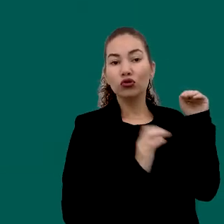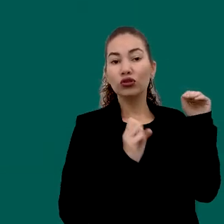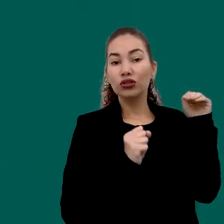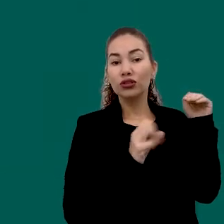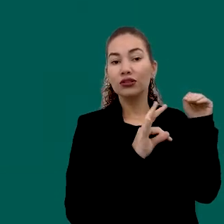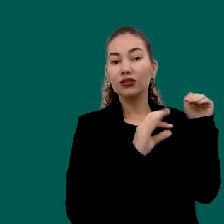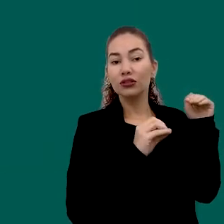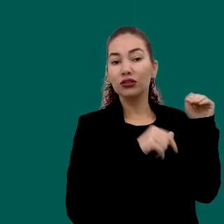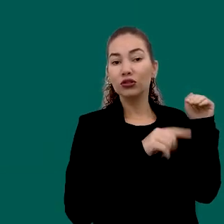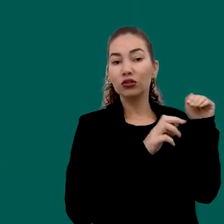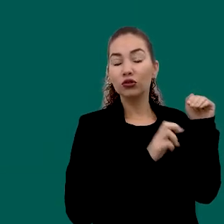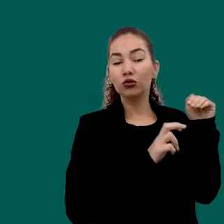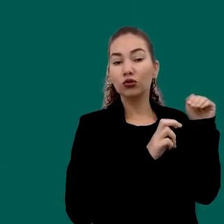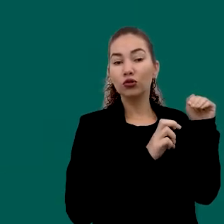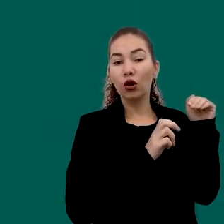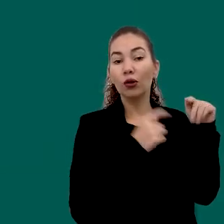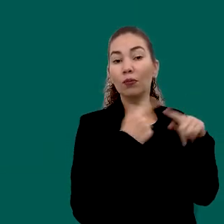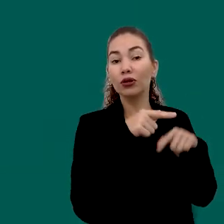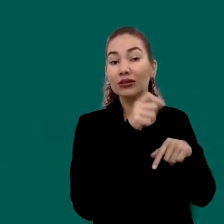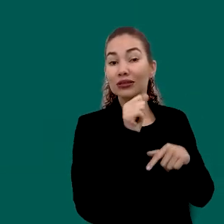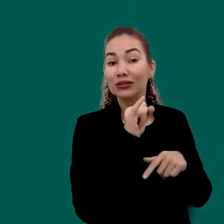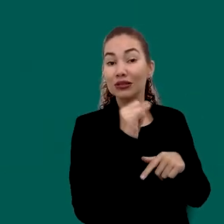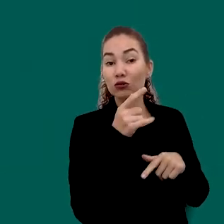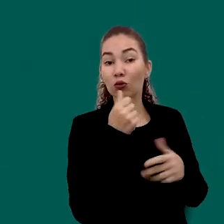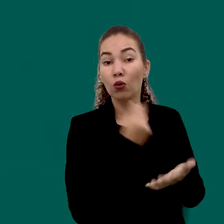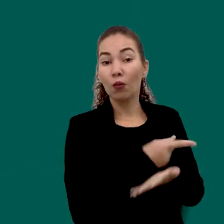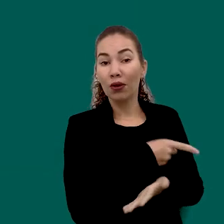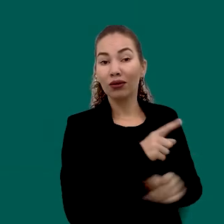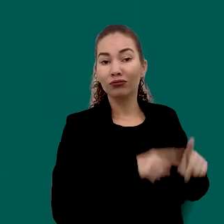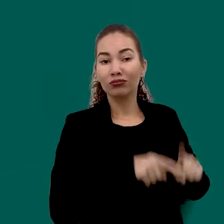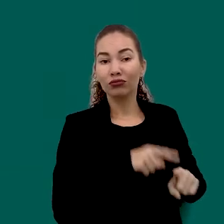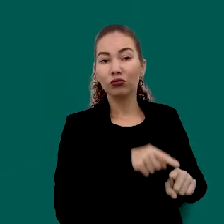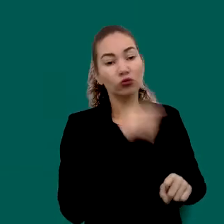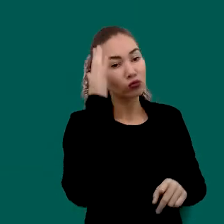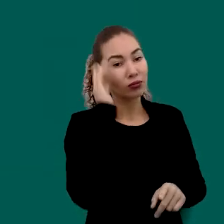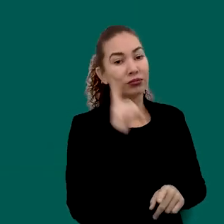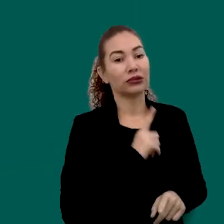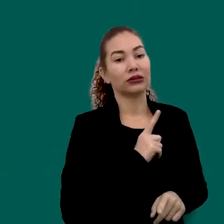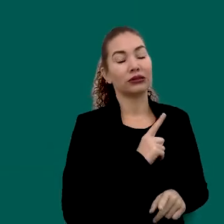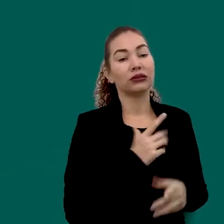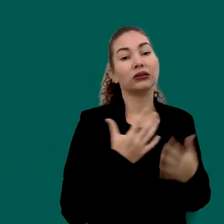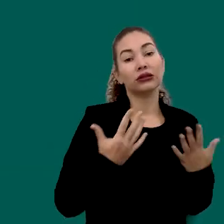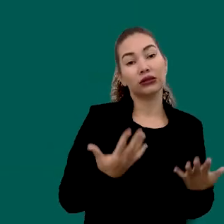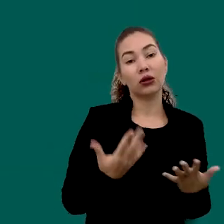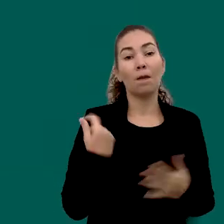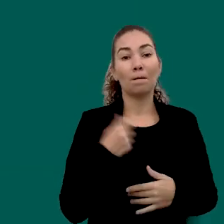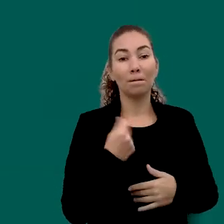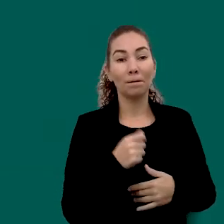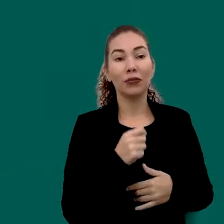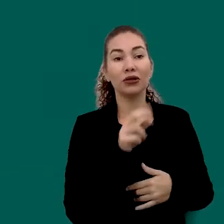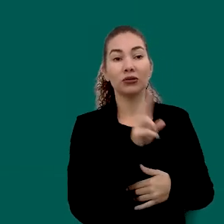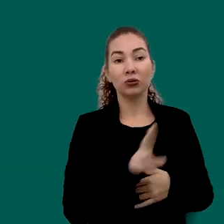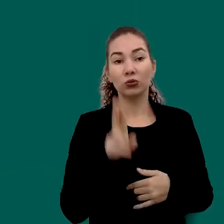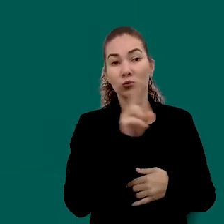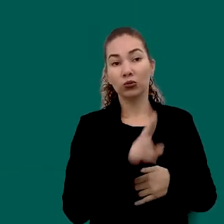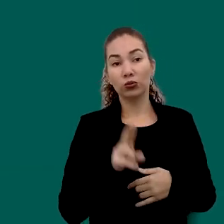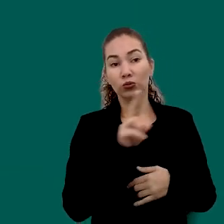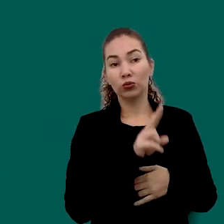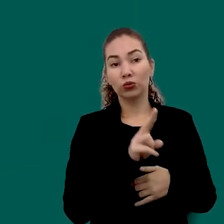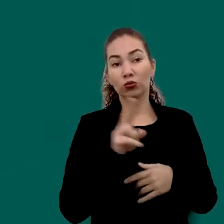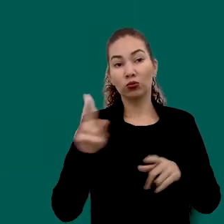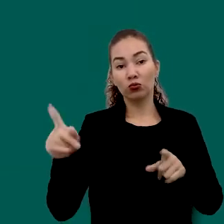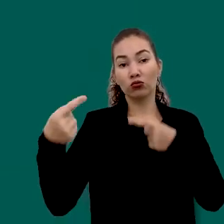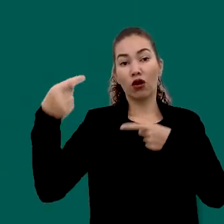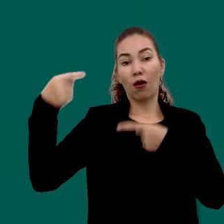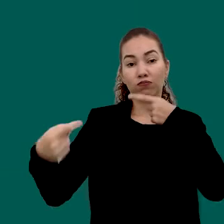compra, tu está contando com aquele produto. Então, como a gente mesmo comentou, a gente acaba buscando produtos na concorrência para